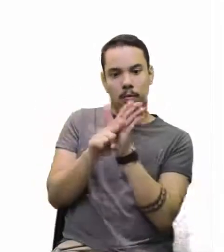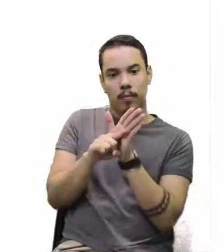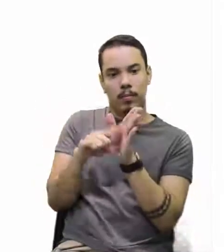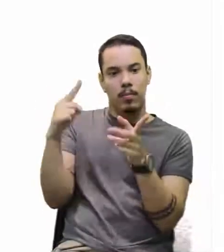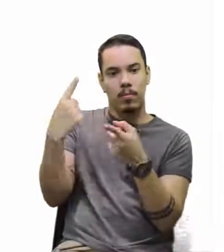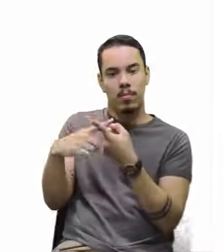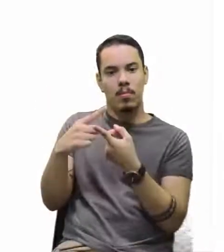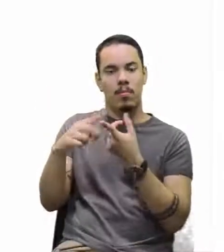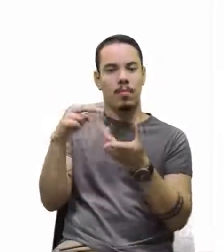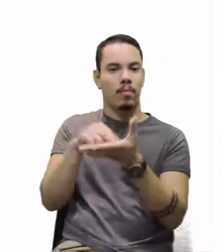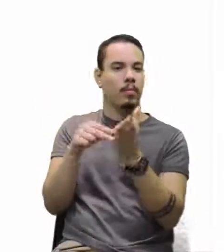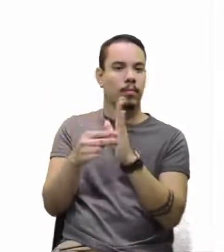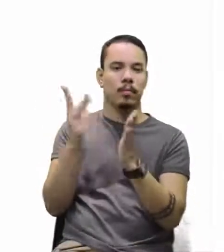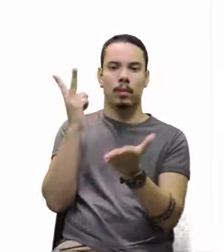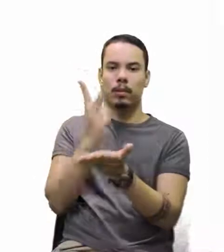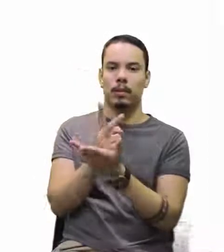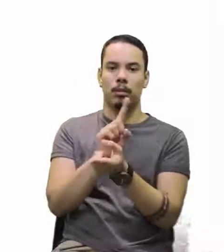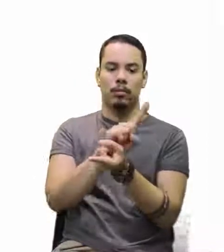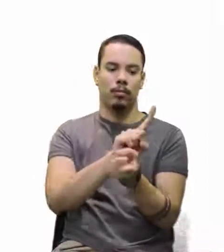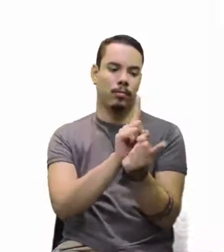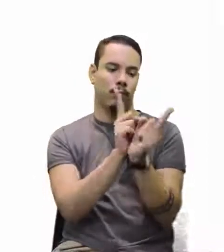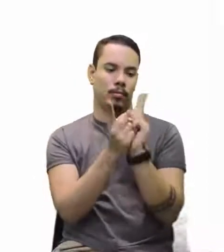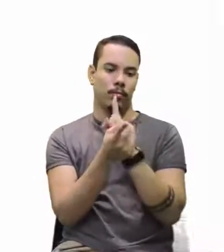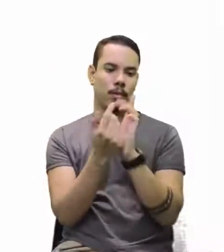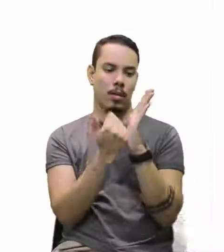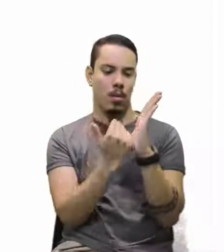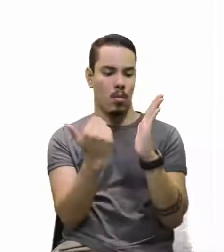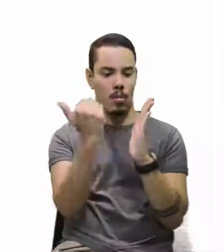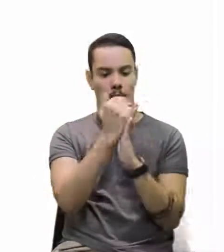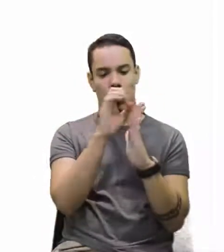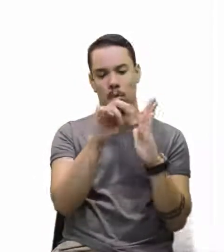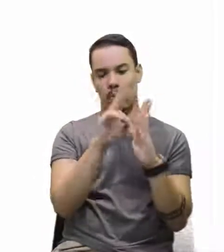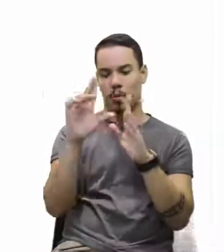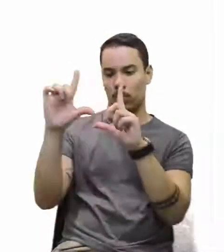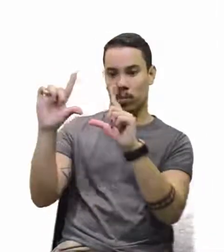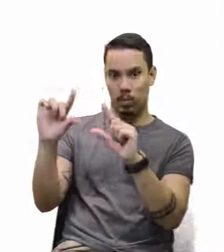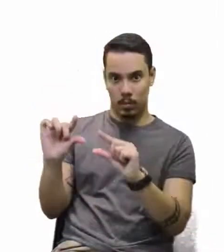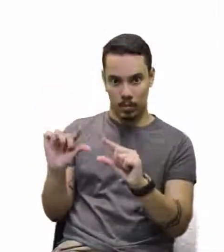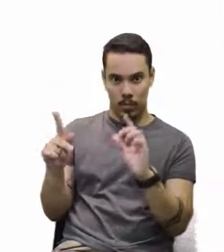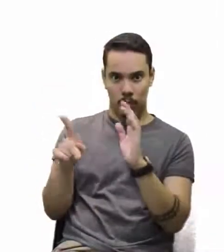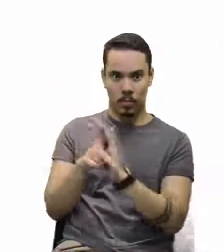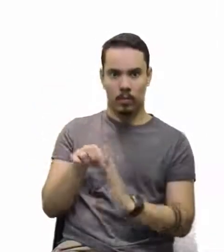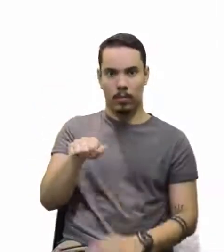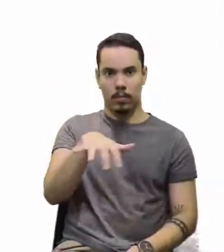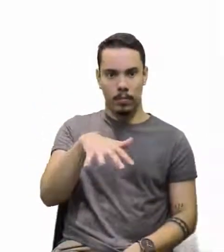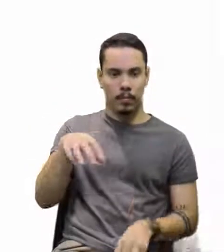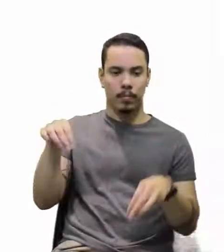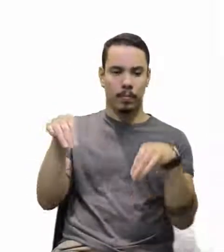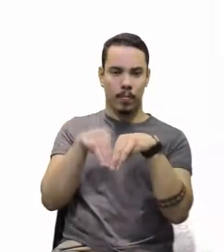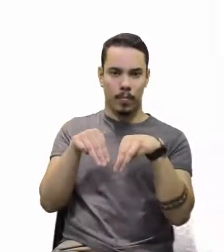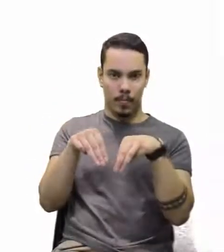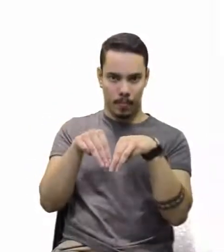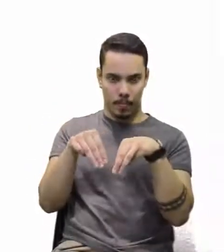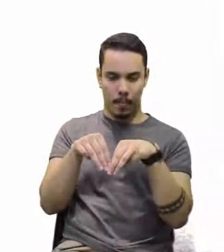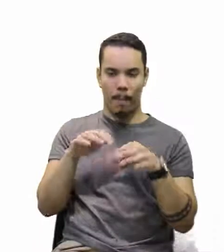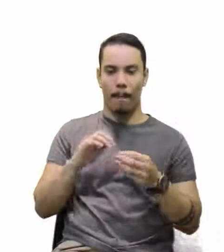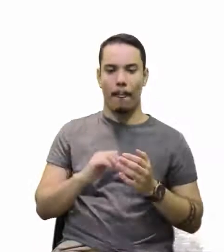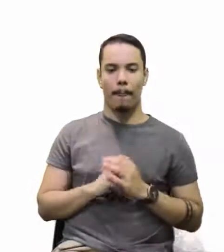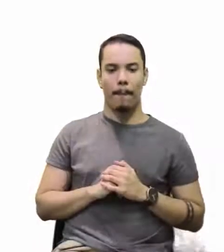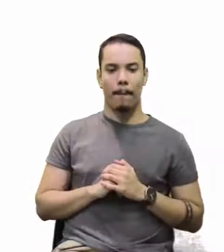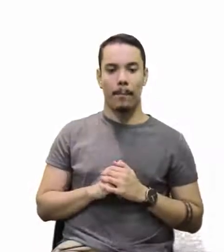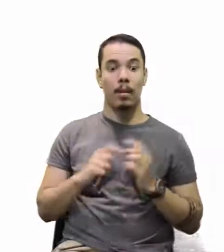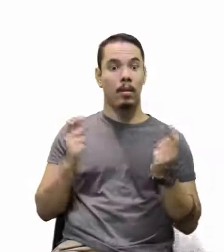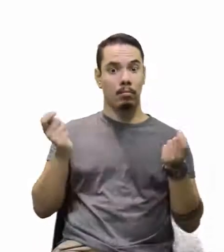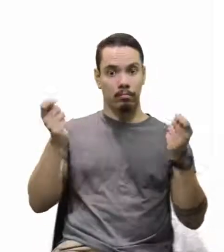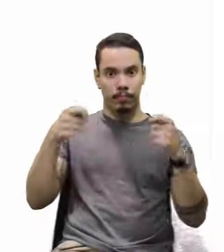que o fluxo sempre se opõe ao aumento ou diminuição do campo magnético, né? Olha, pode